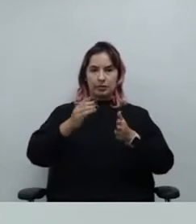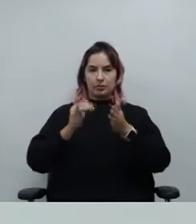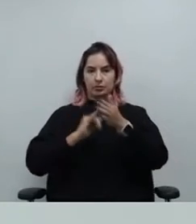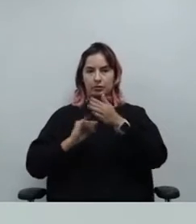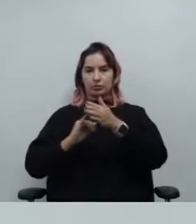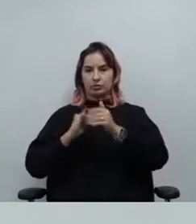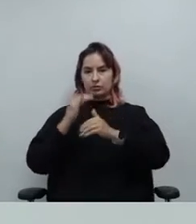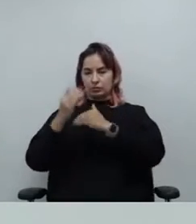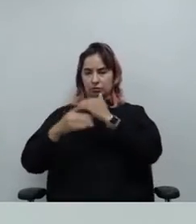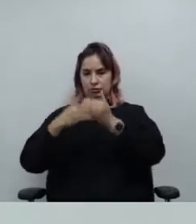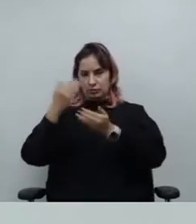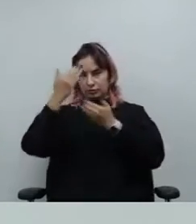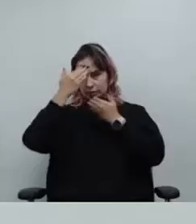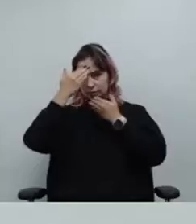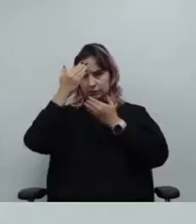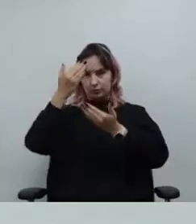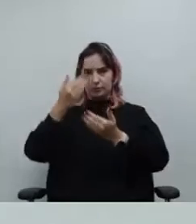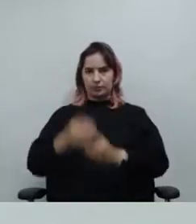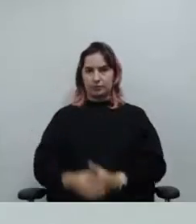siga. Muito obrigada.